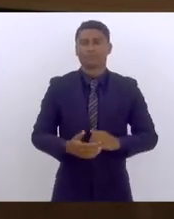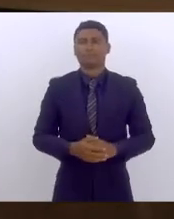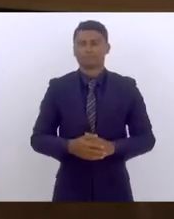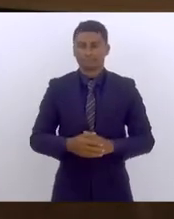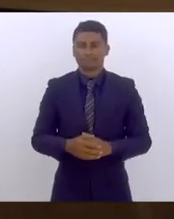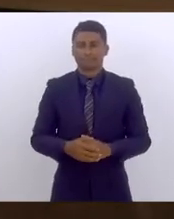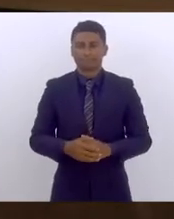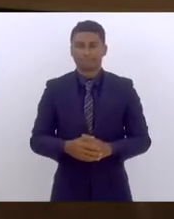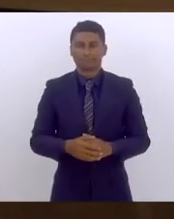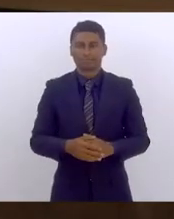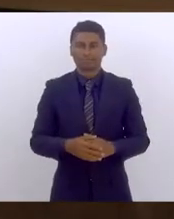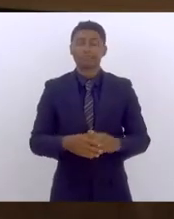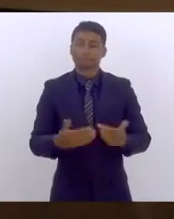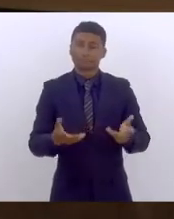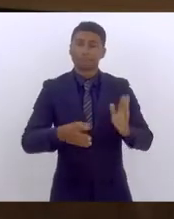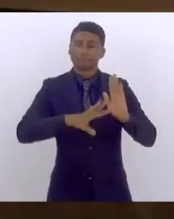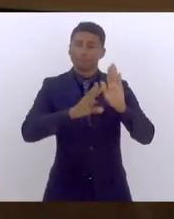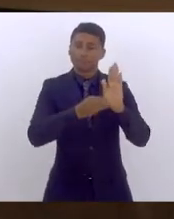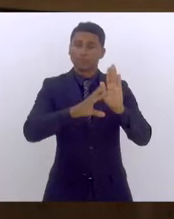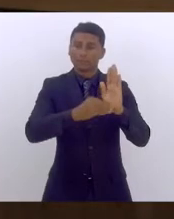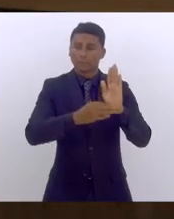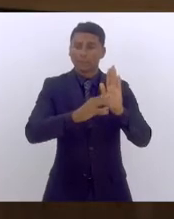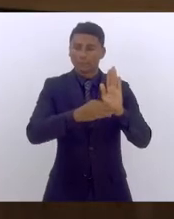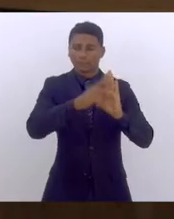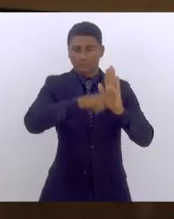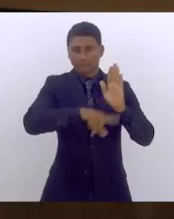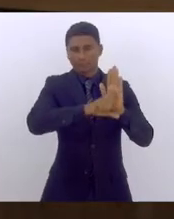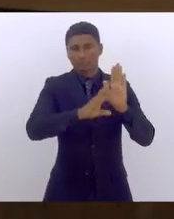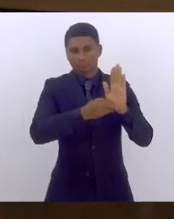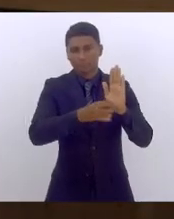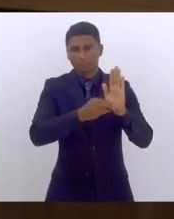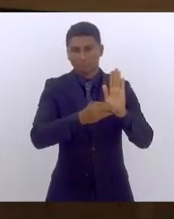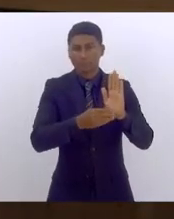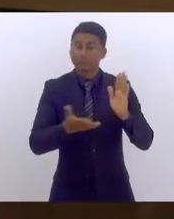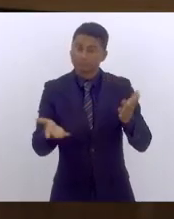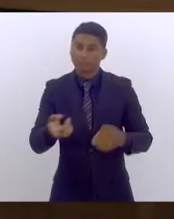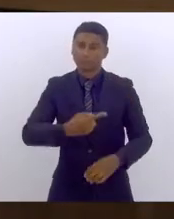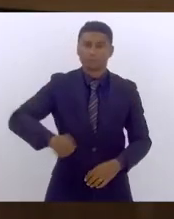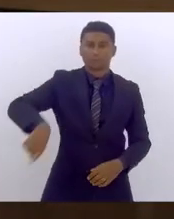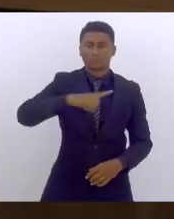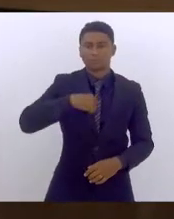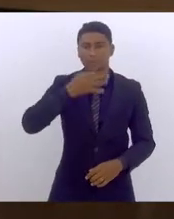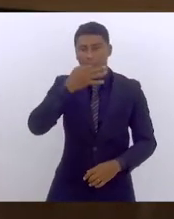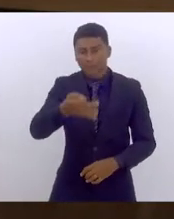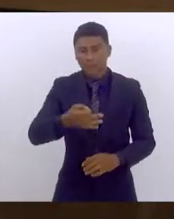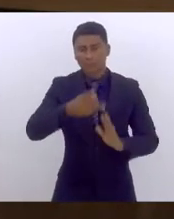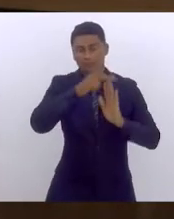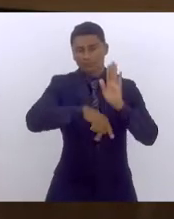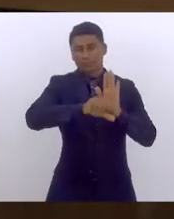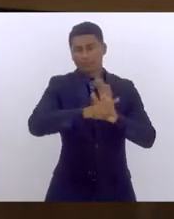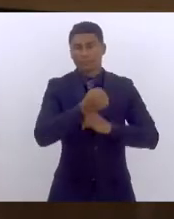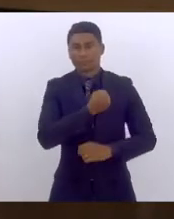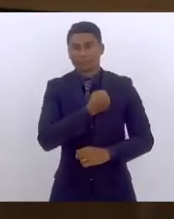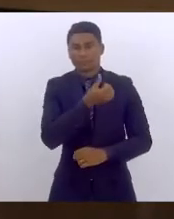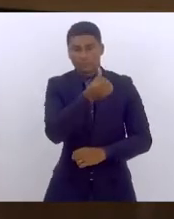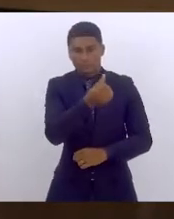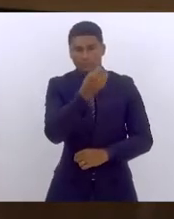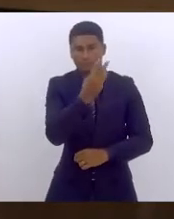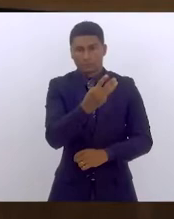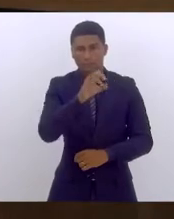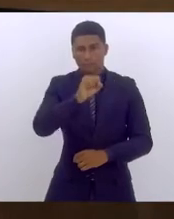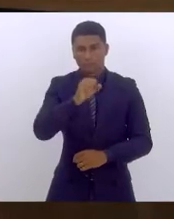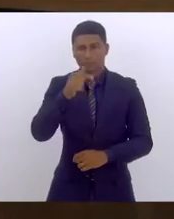a partir dessas emendas ao projeto, nosso parecer ao projeto de lei 6387